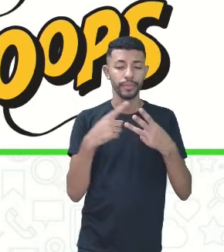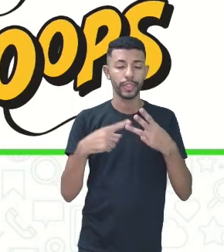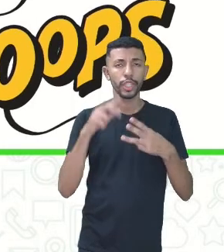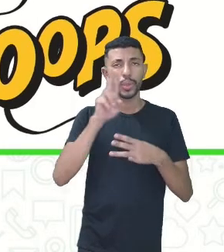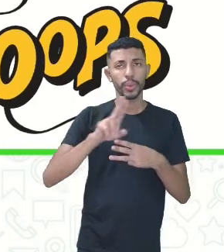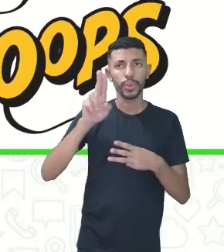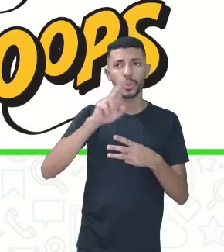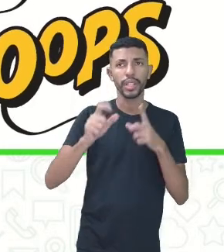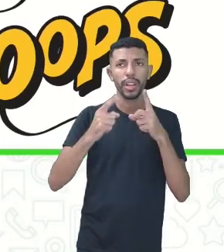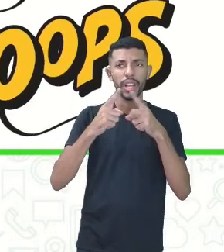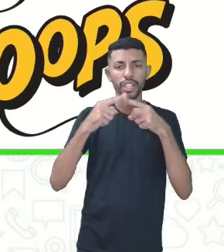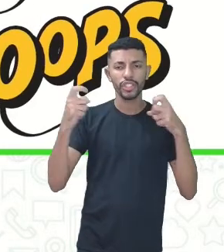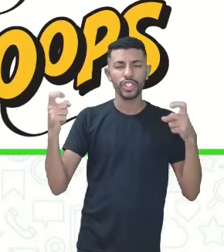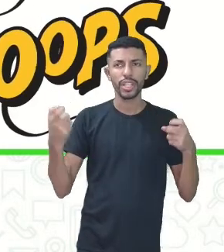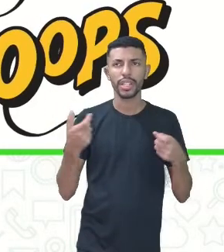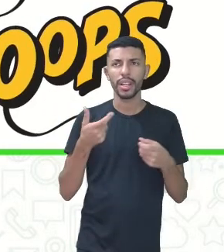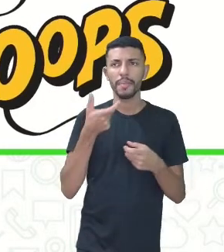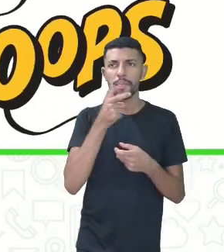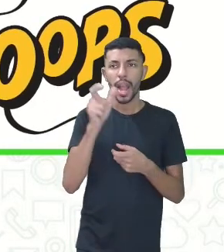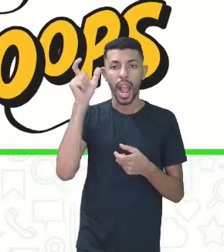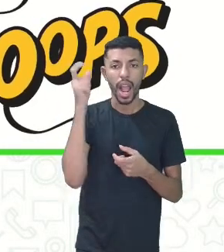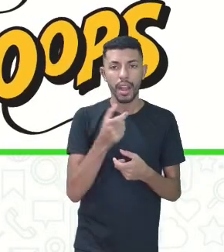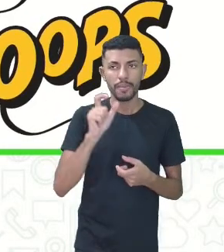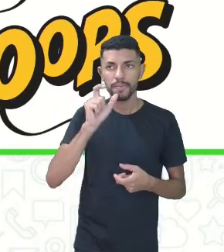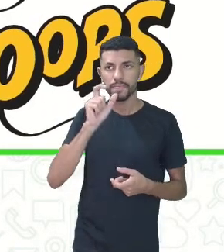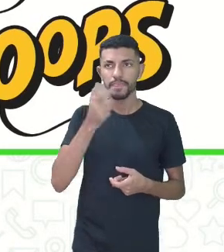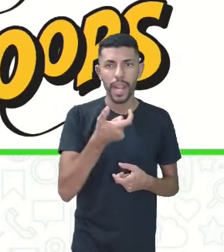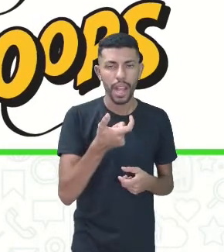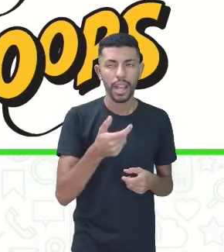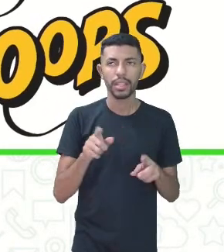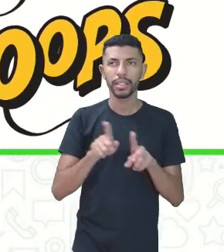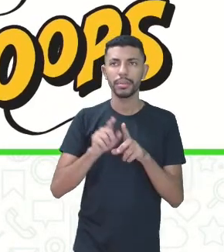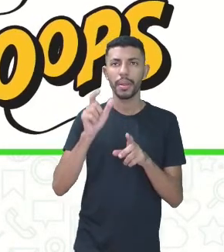gíria, palavrões, palavras inventadas,